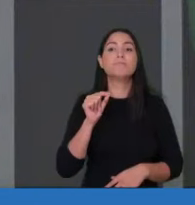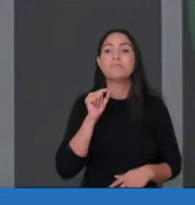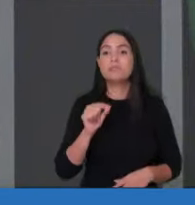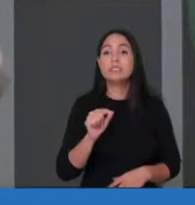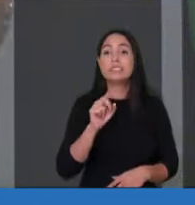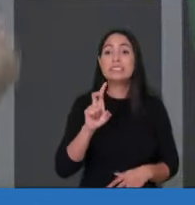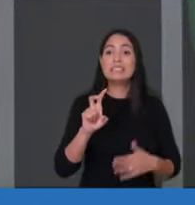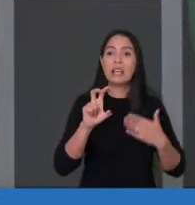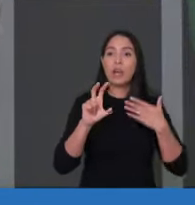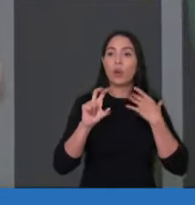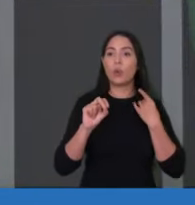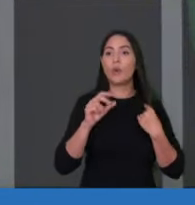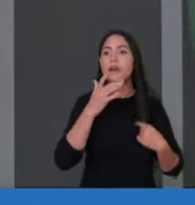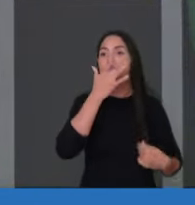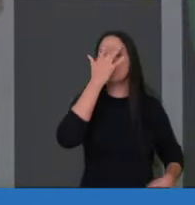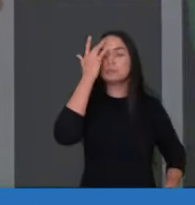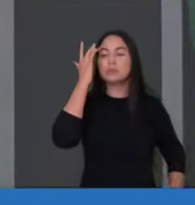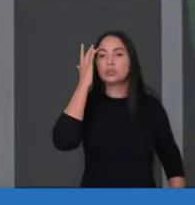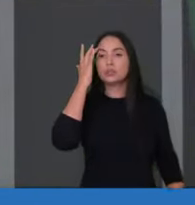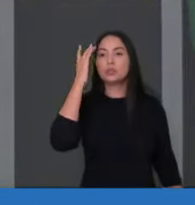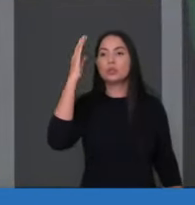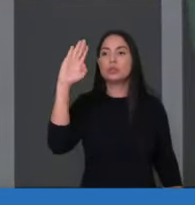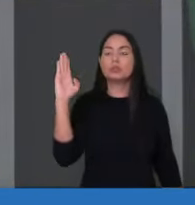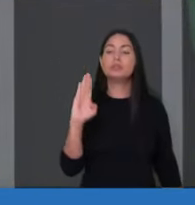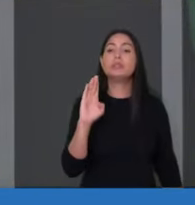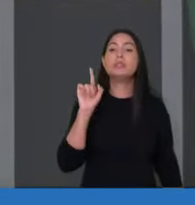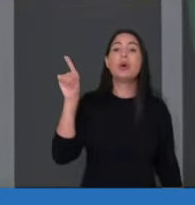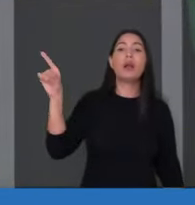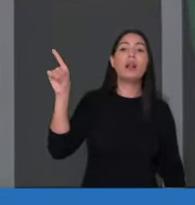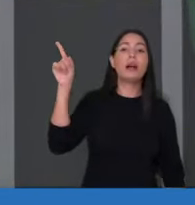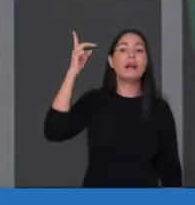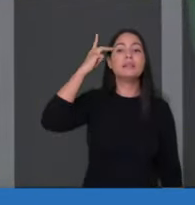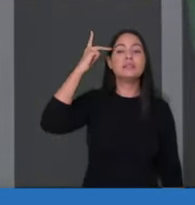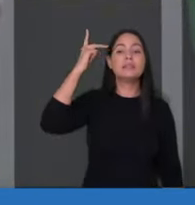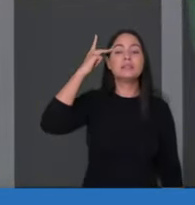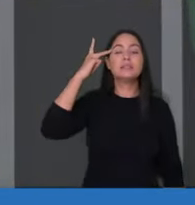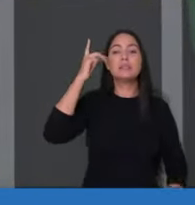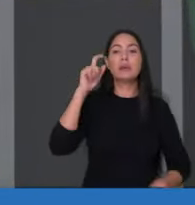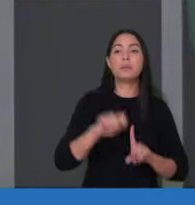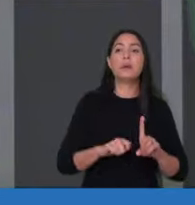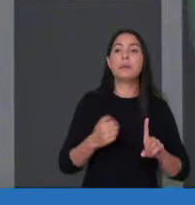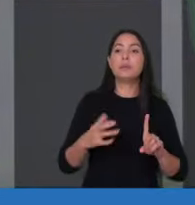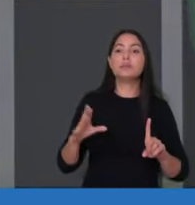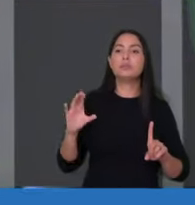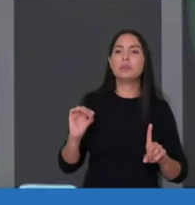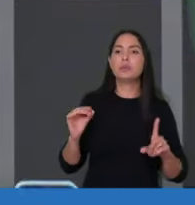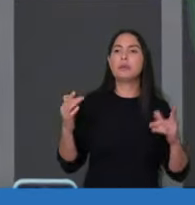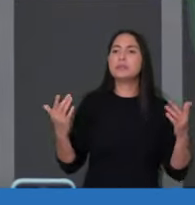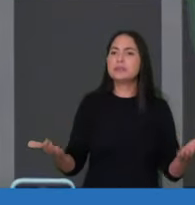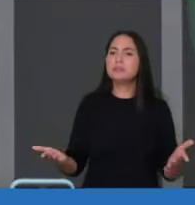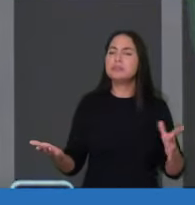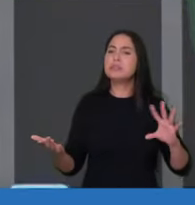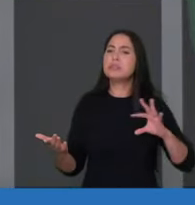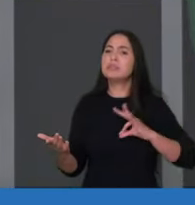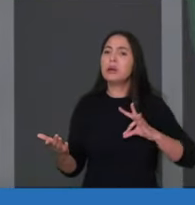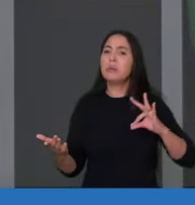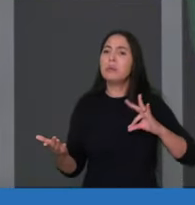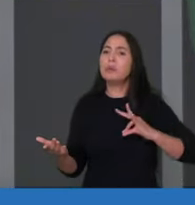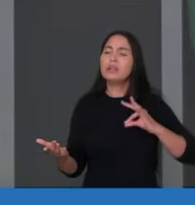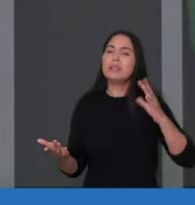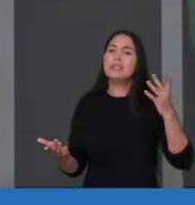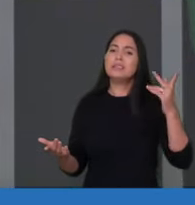brasileiros este mês de março em São Paulo pela polícia polícia do Estado de São Paulo